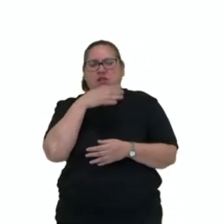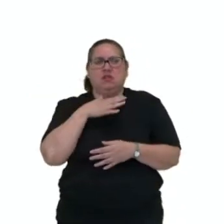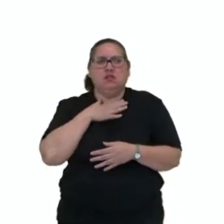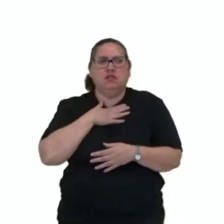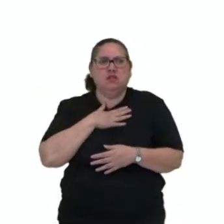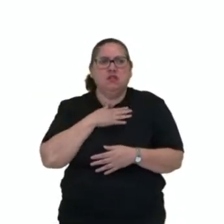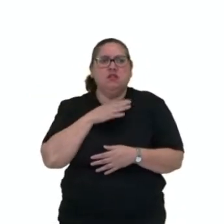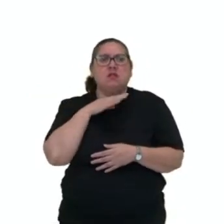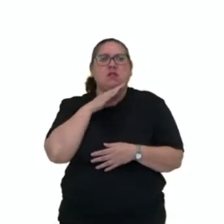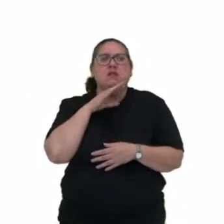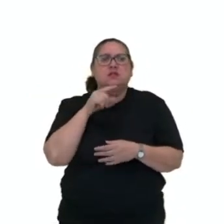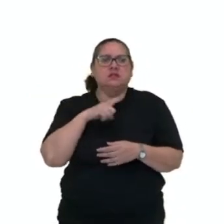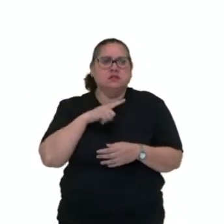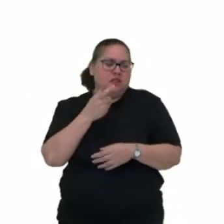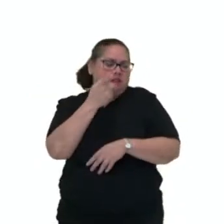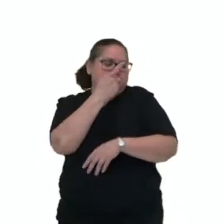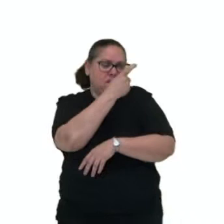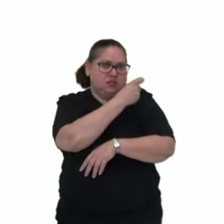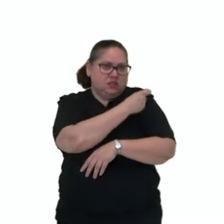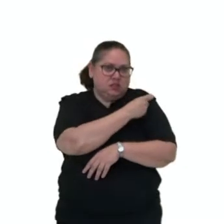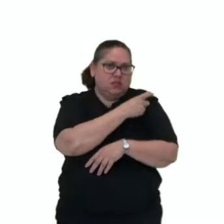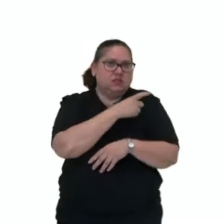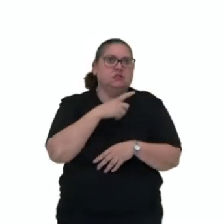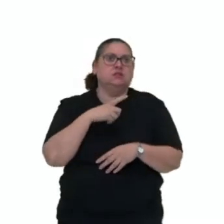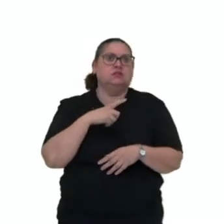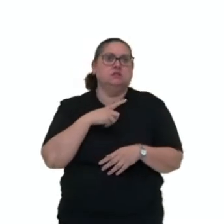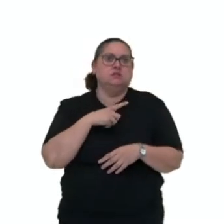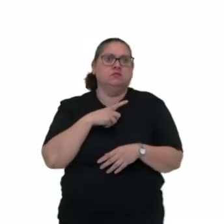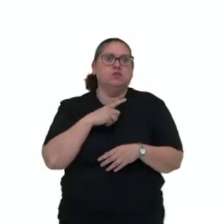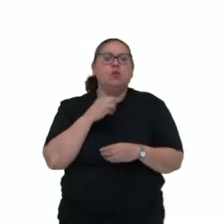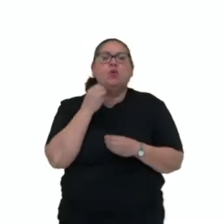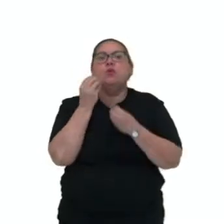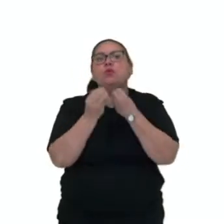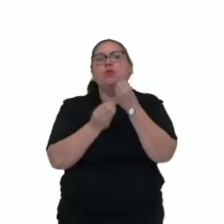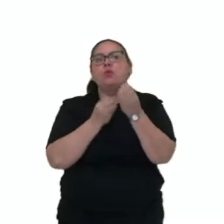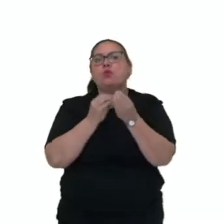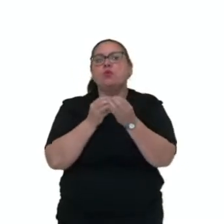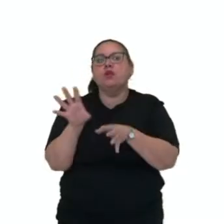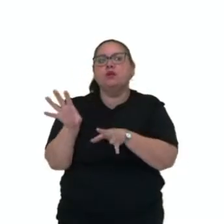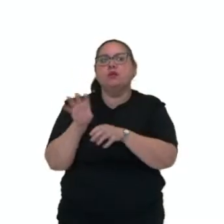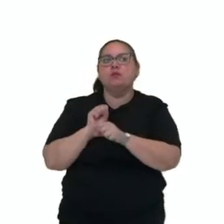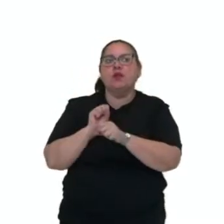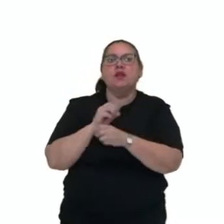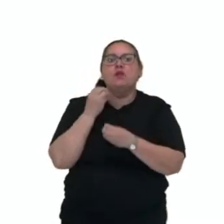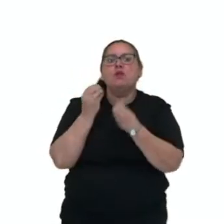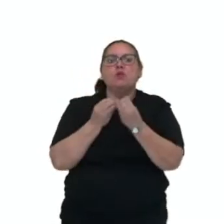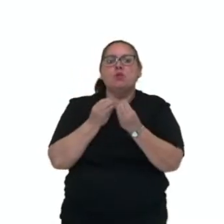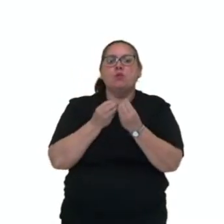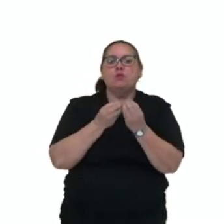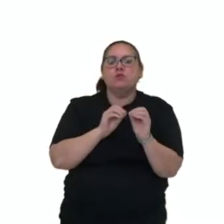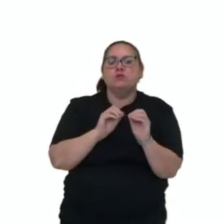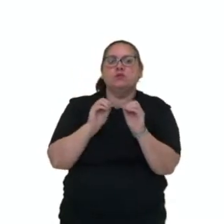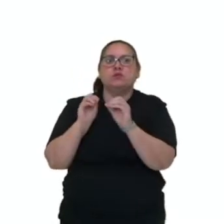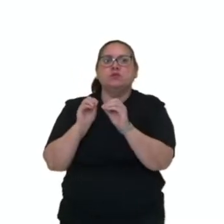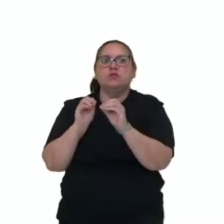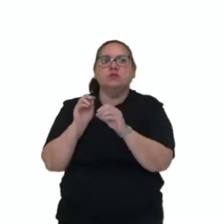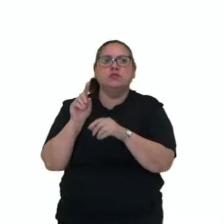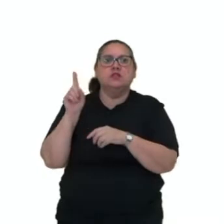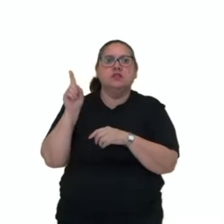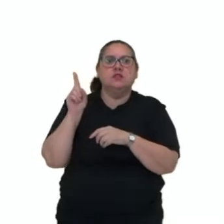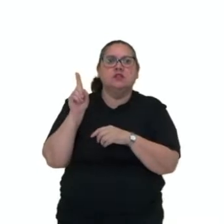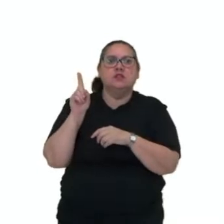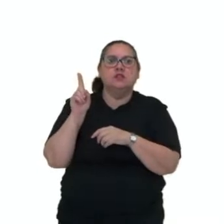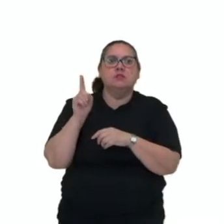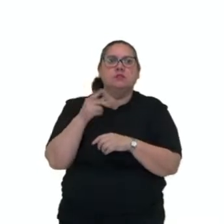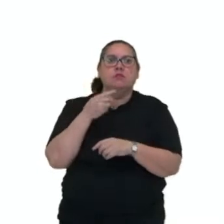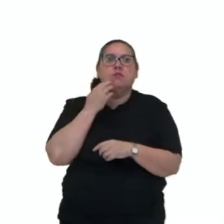Existe vacina? Existe vacina. Como pega? Qual é a transmissão do rotavírus?